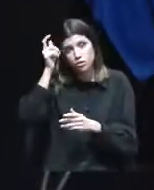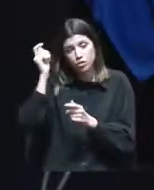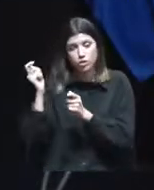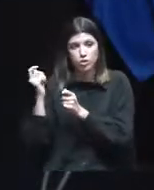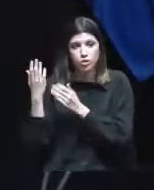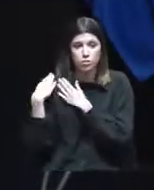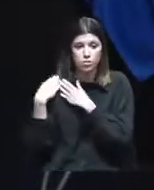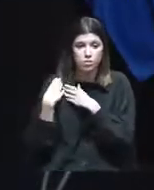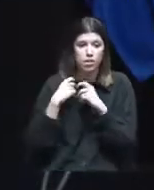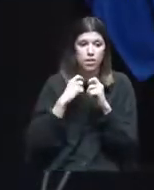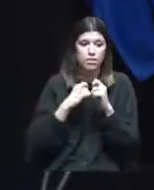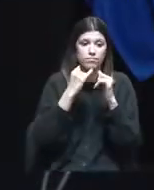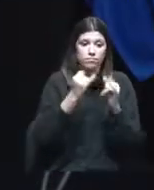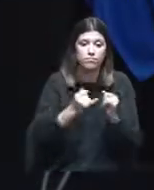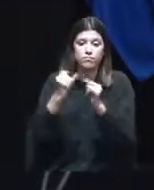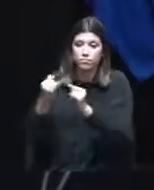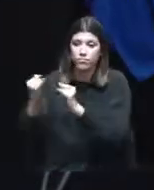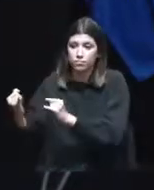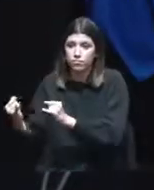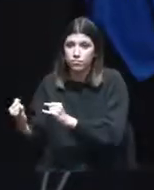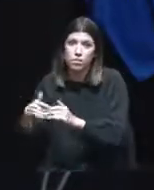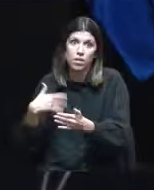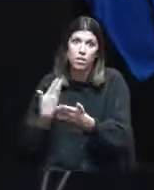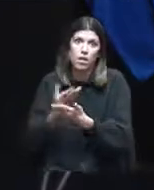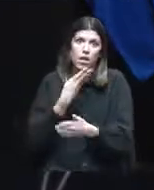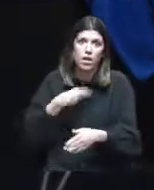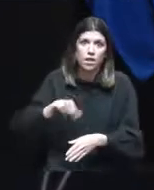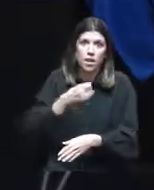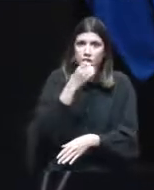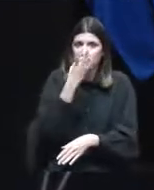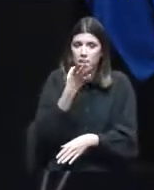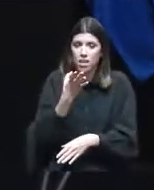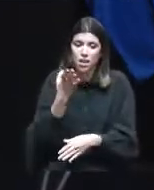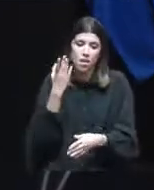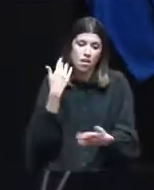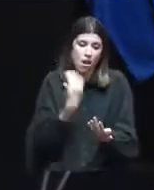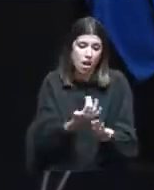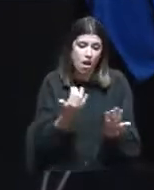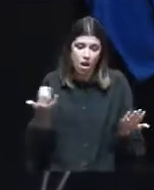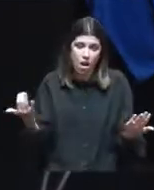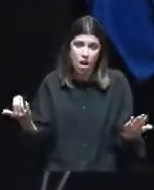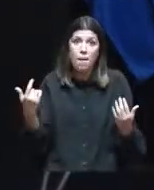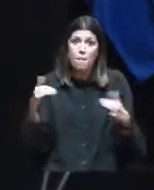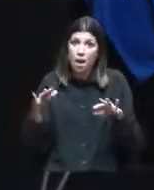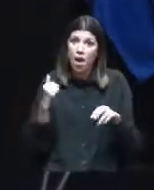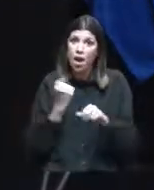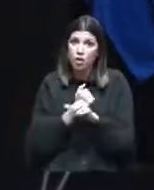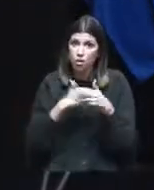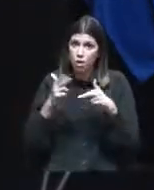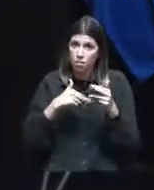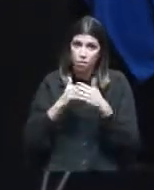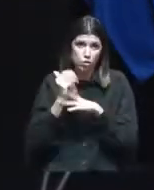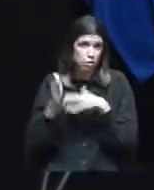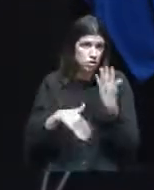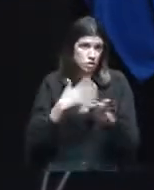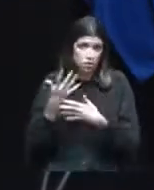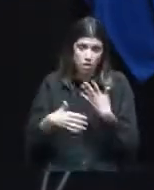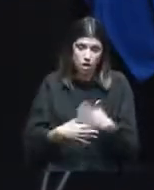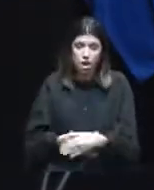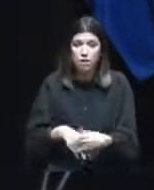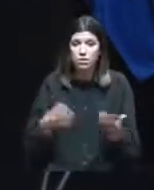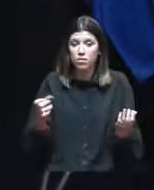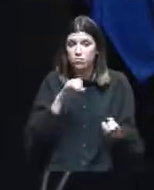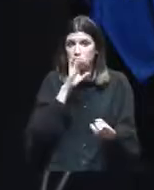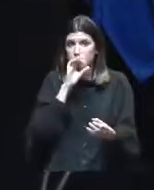e, pelo meio, as terras contaminadas já não se encontravam no local e as obras prosseguiram. Por incrível que